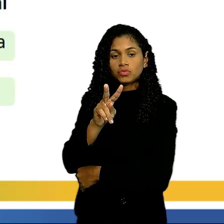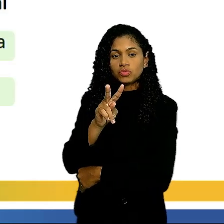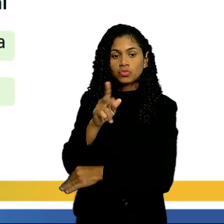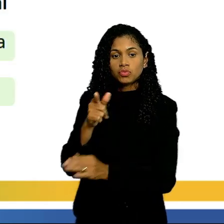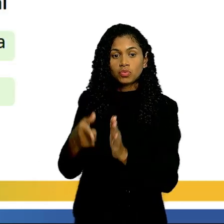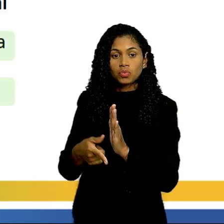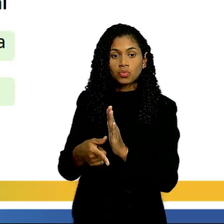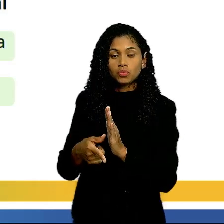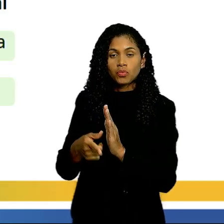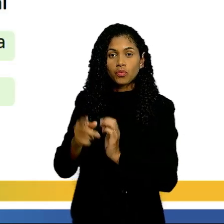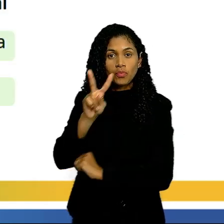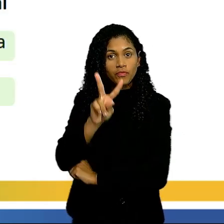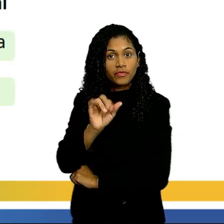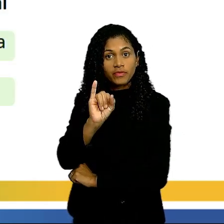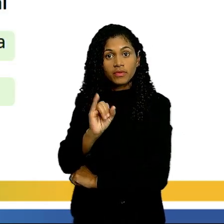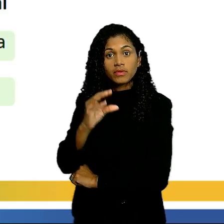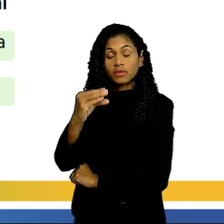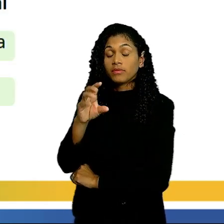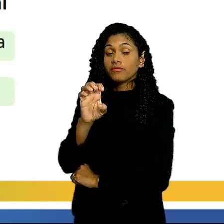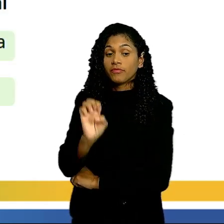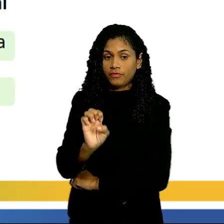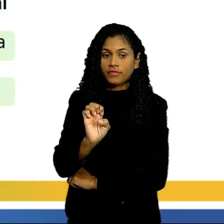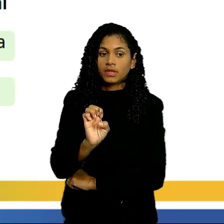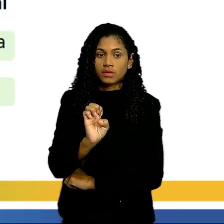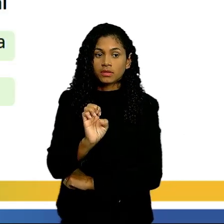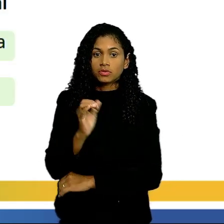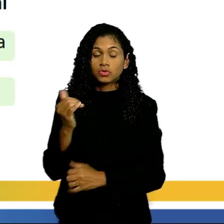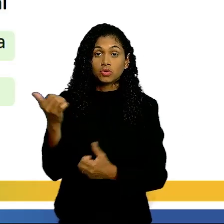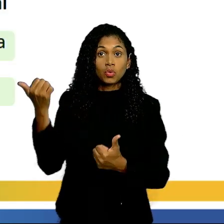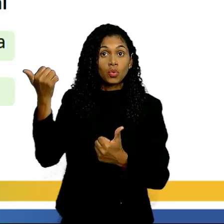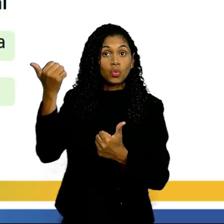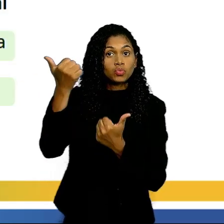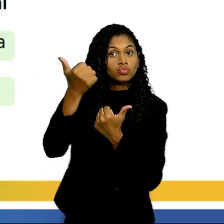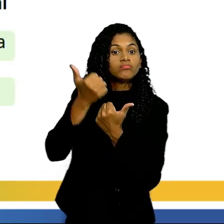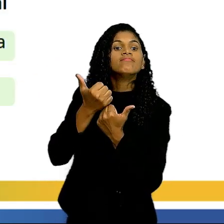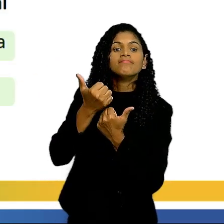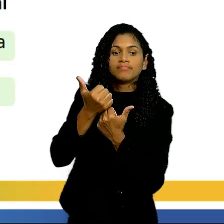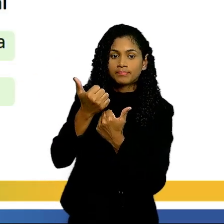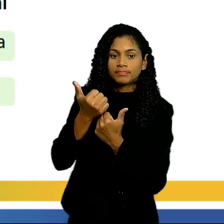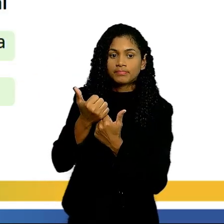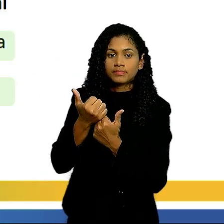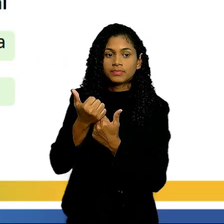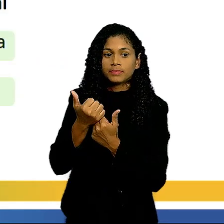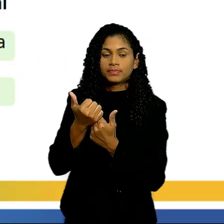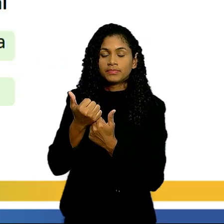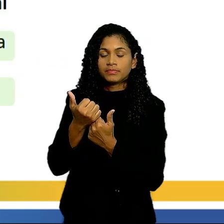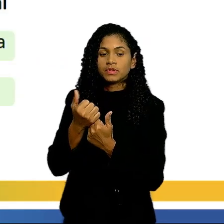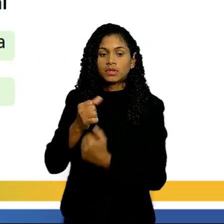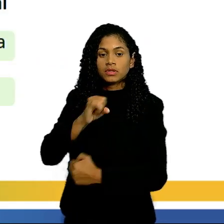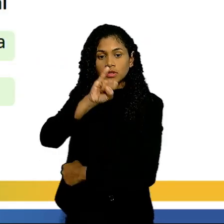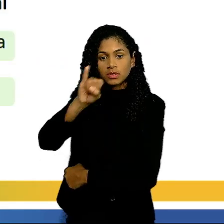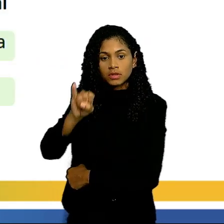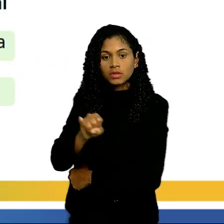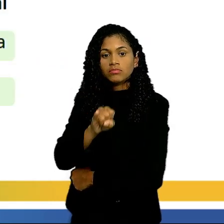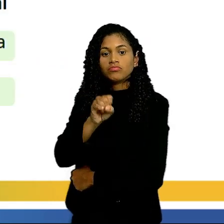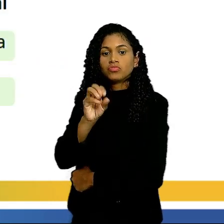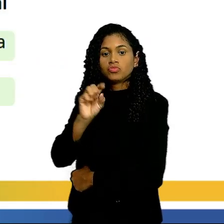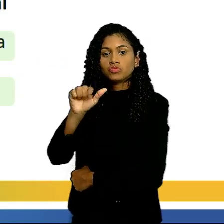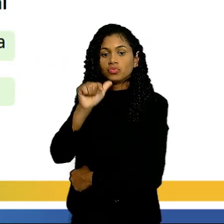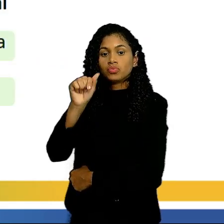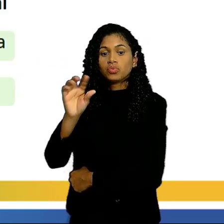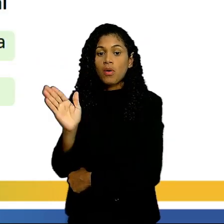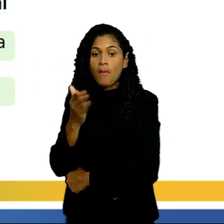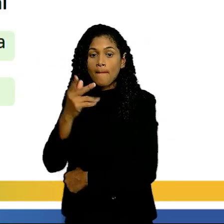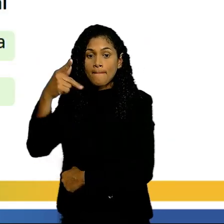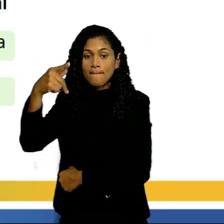Pessoa, que era, na ocasião, governador do estado da Paraíba. O assassinato do João Pessoa vai ser uma peça fundamental